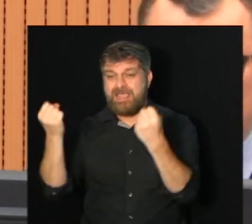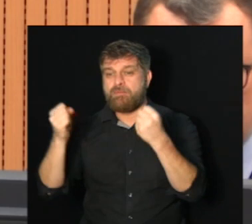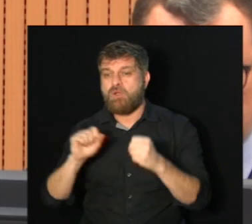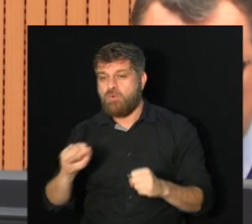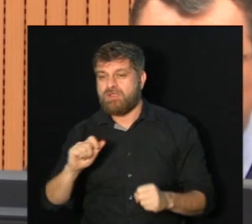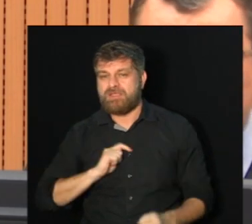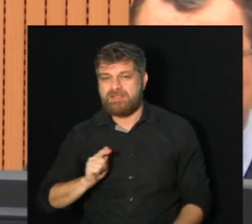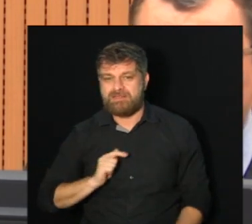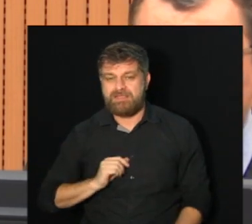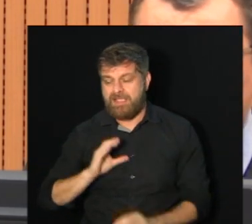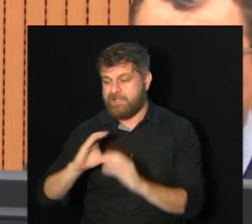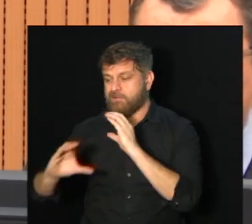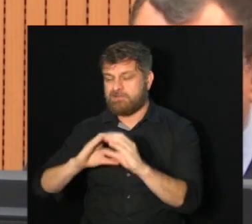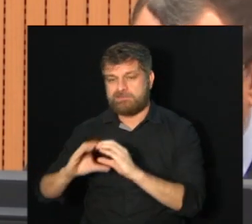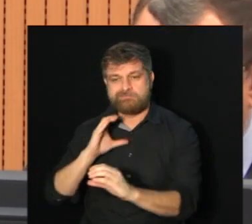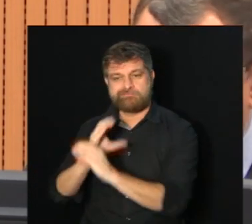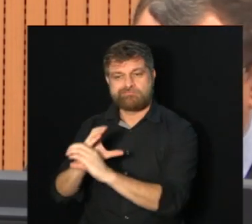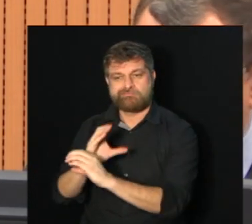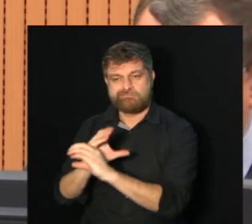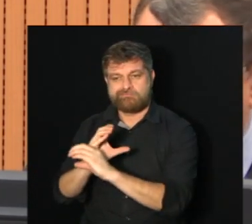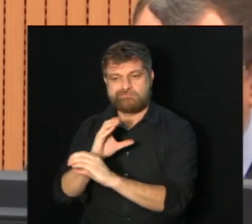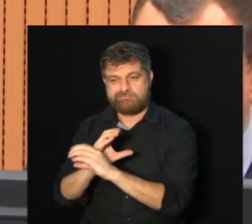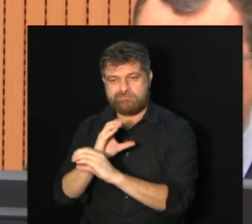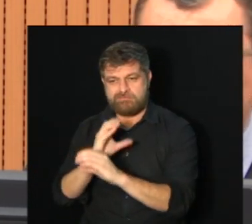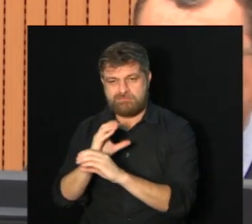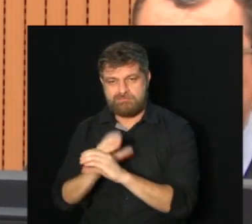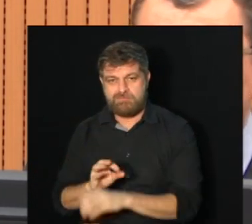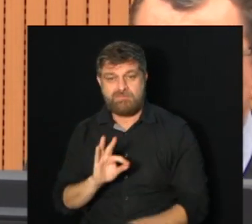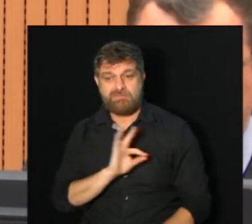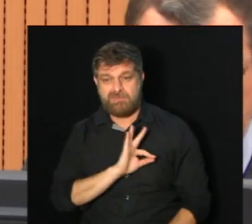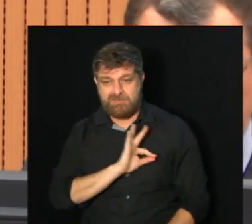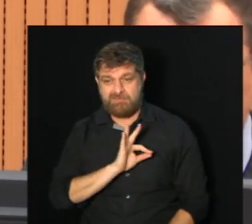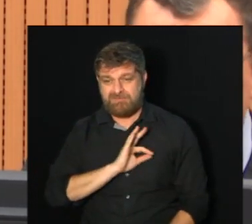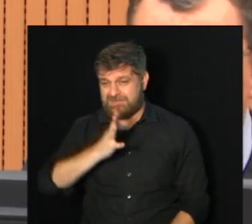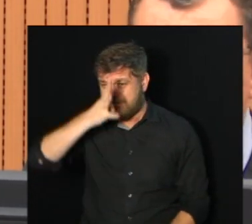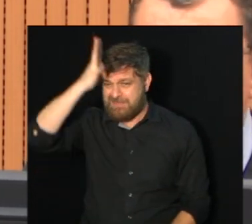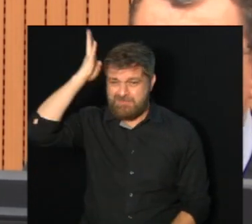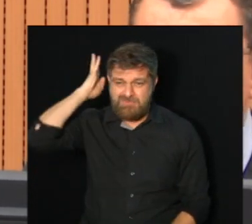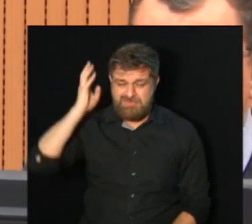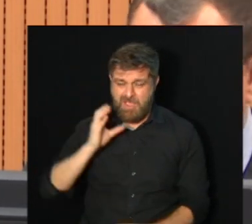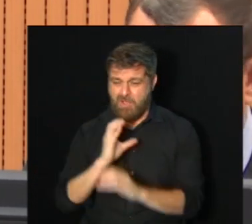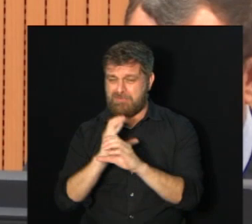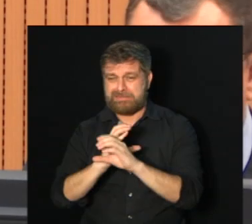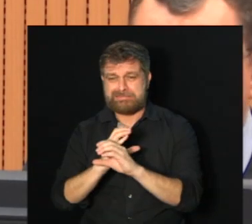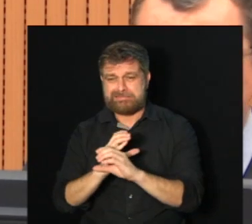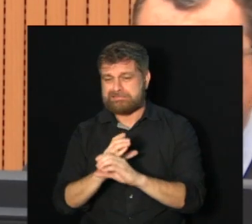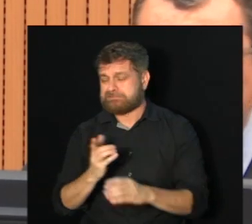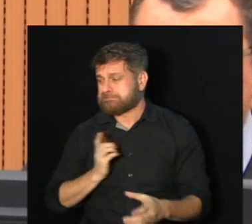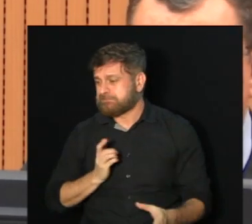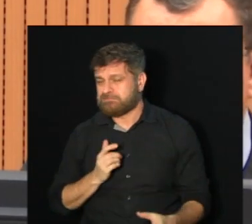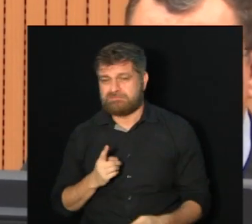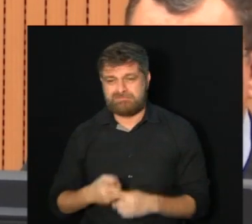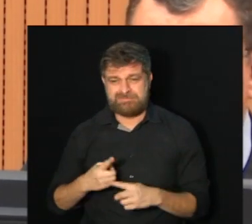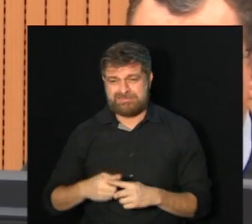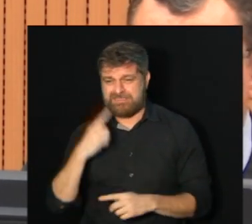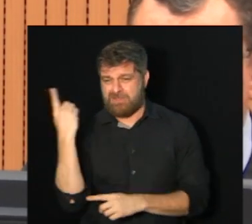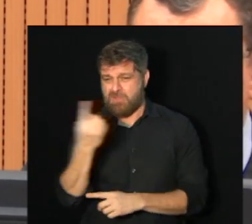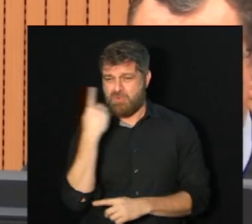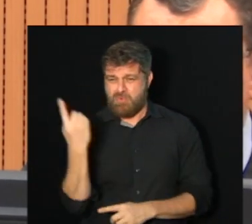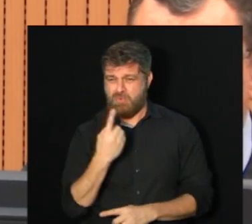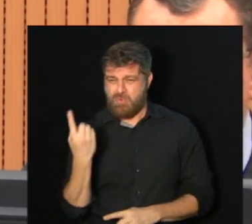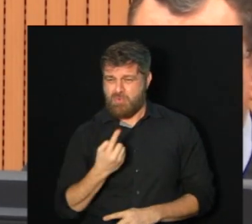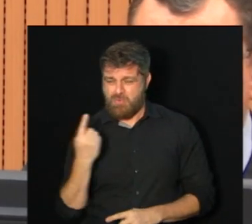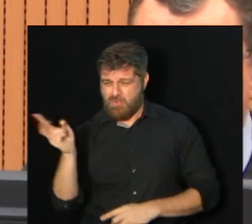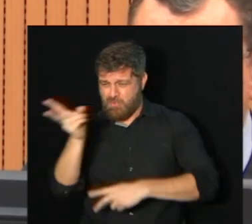as estruturas de comunicação comum de polícia, de bombeiros, de defesa civil. Porque esses tornados, estruturas